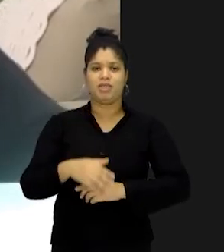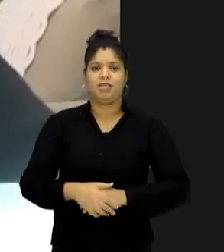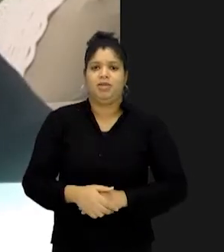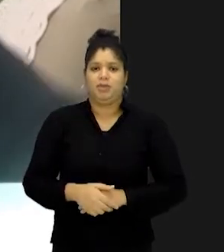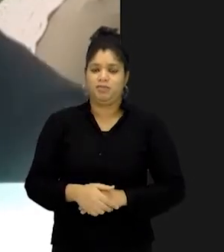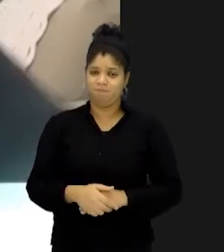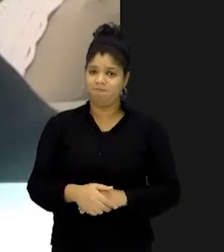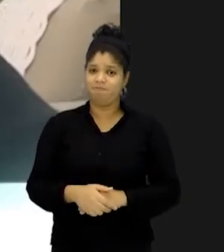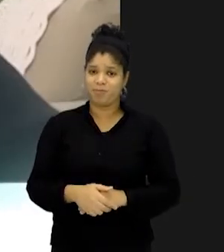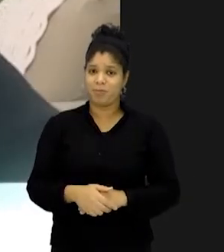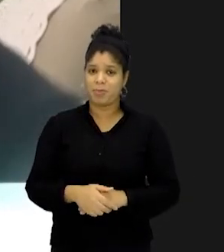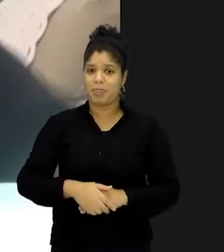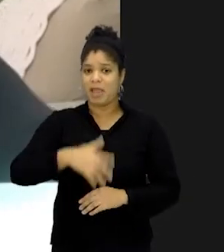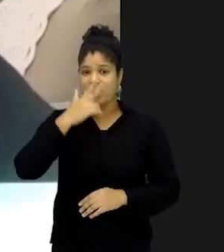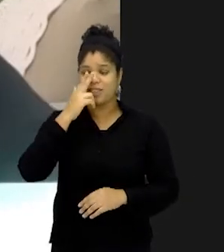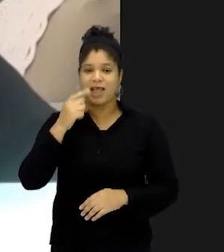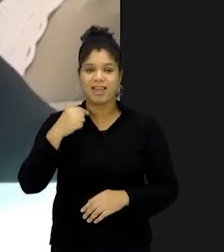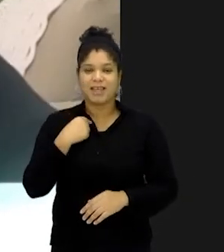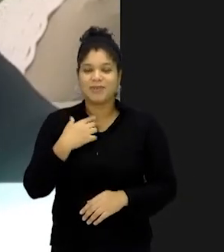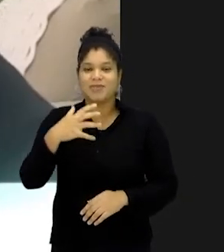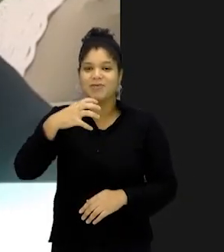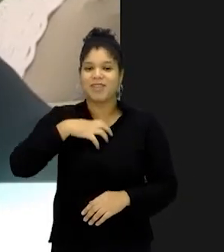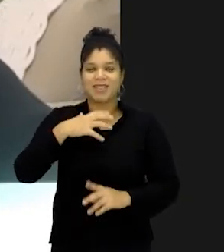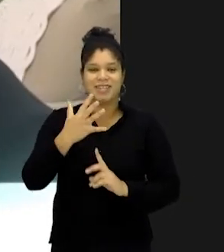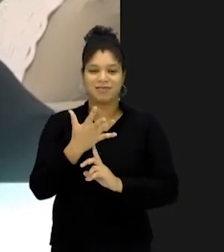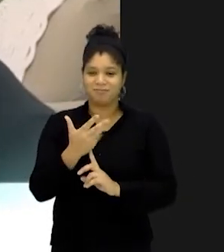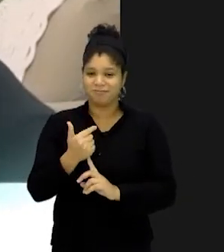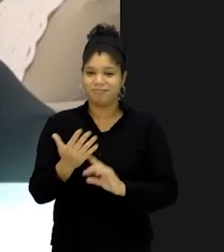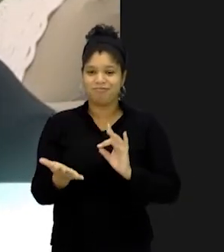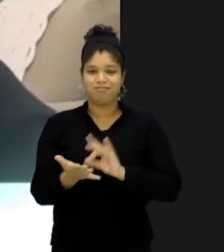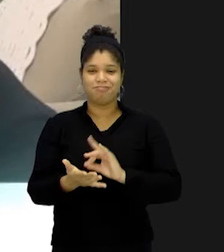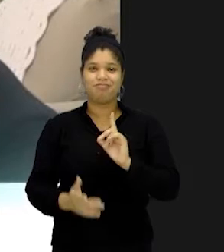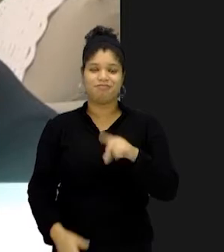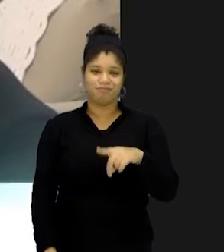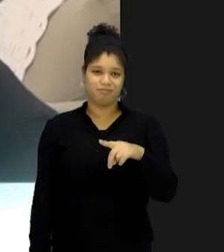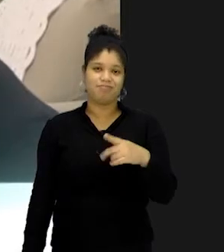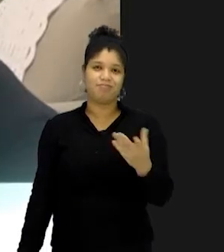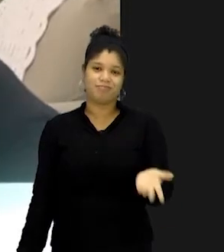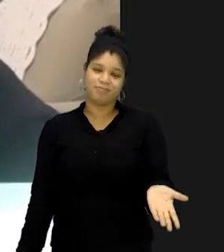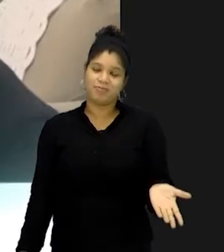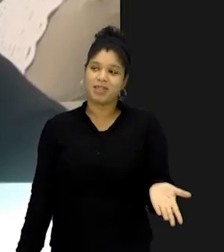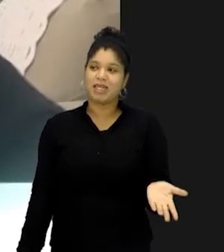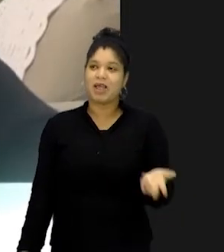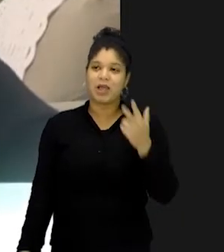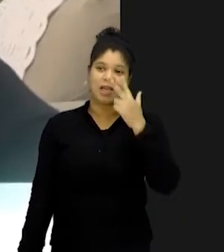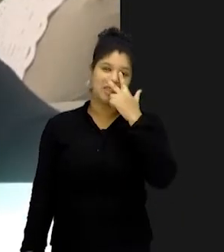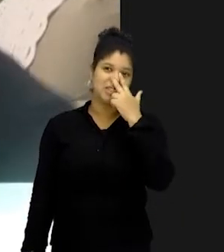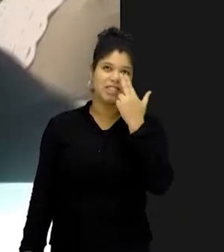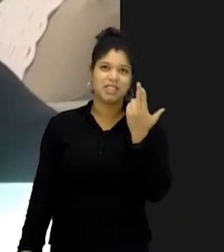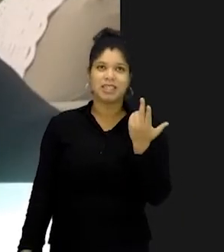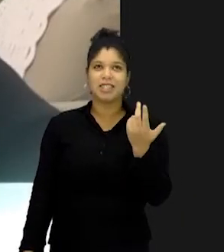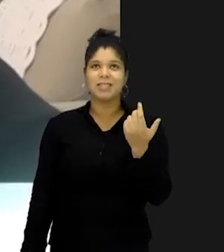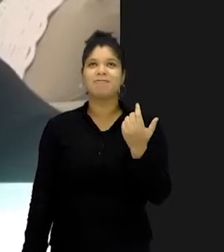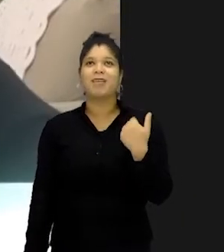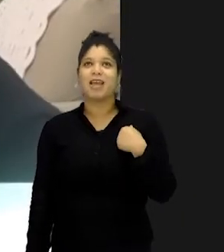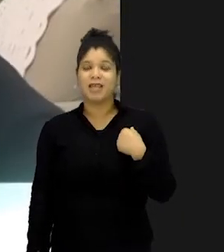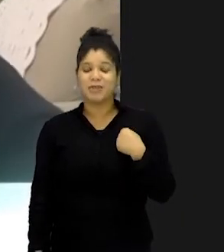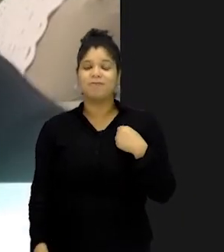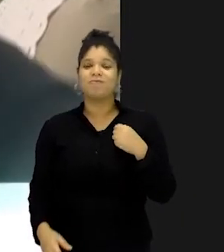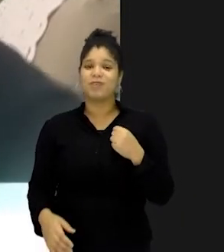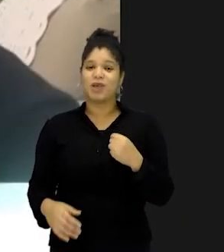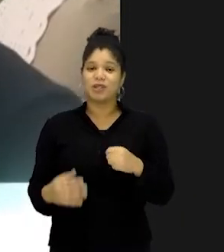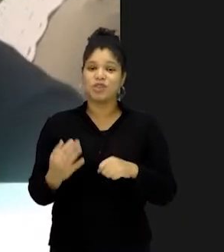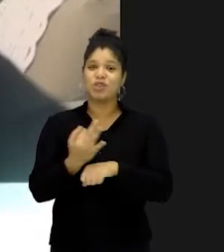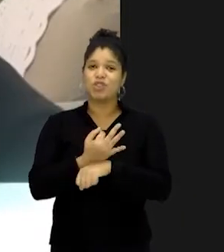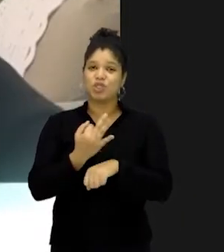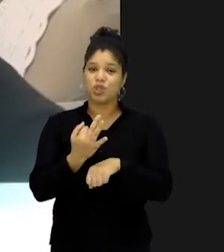que eu sou muito artista, né, então eu acho que ainda, para mim, ainda está difícil sobreviver